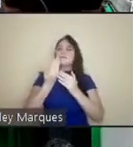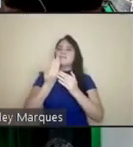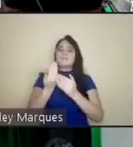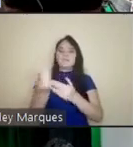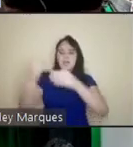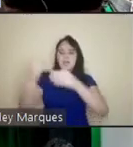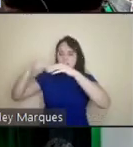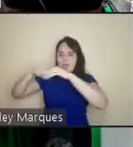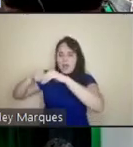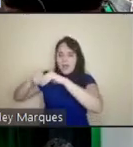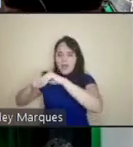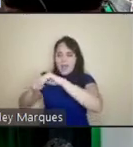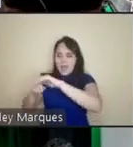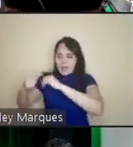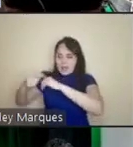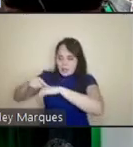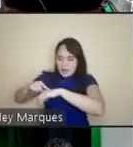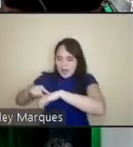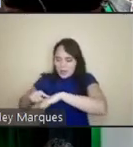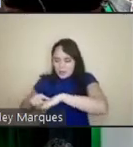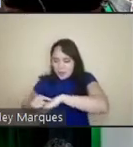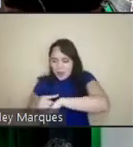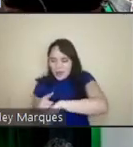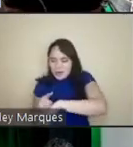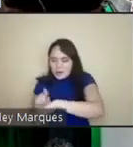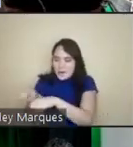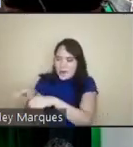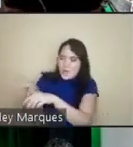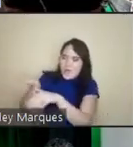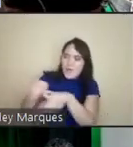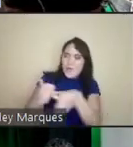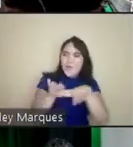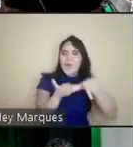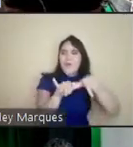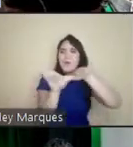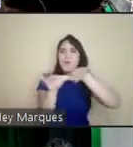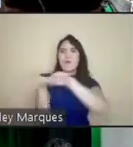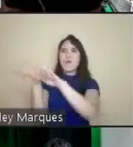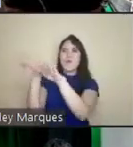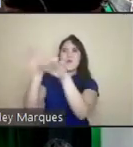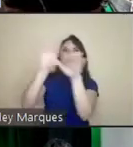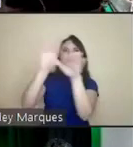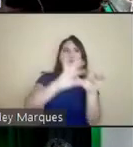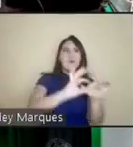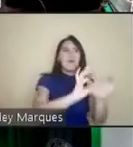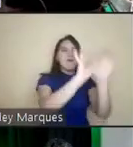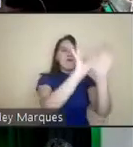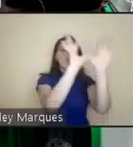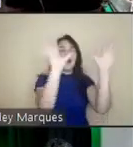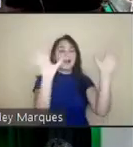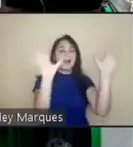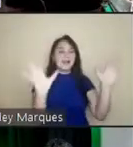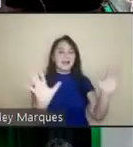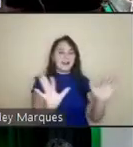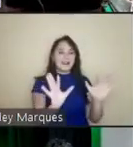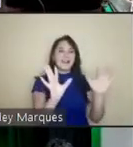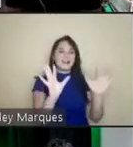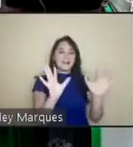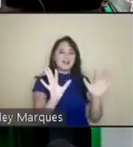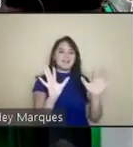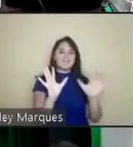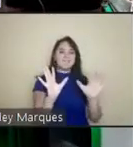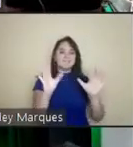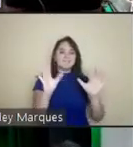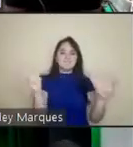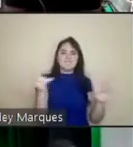a borboleta avoa e parte em plena garoa, com pressa de ir embora, monta na brisa e